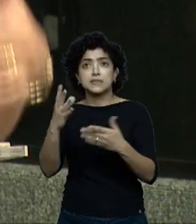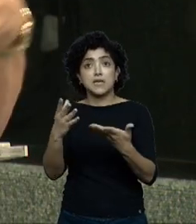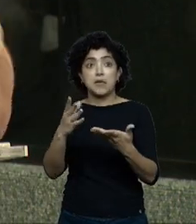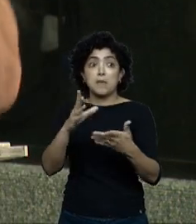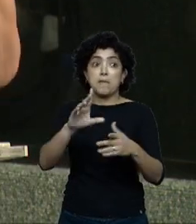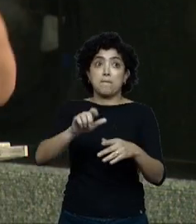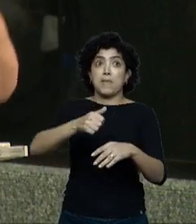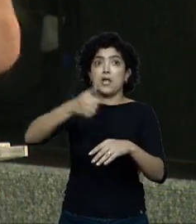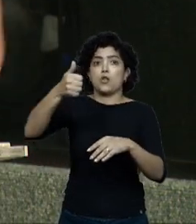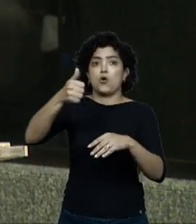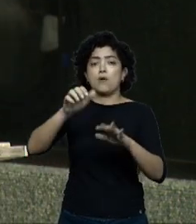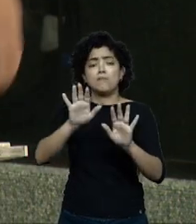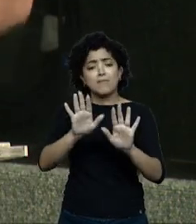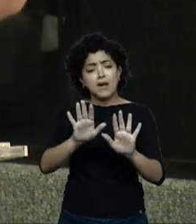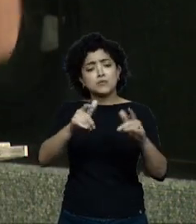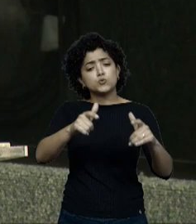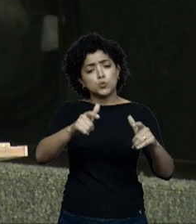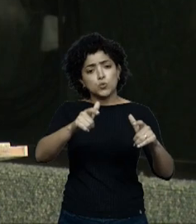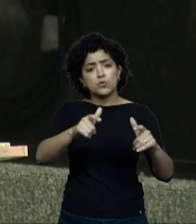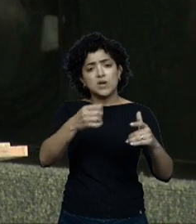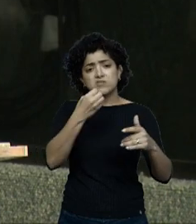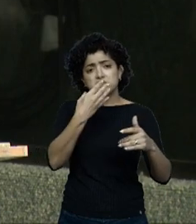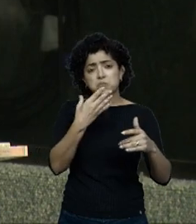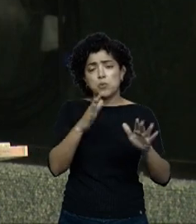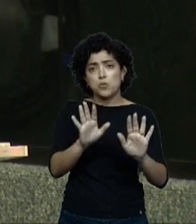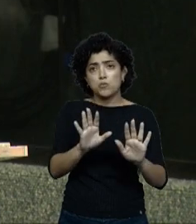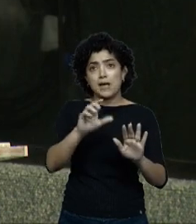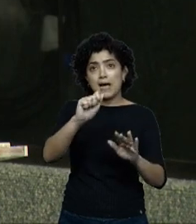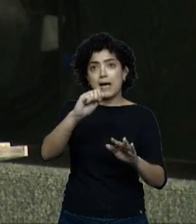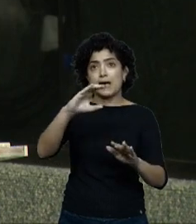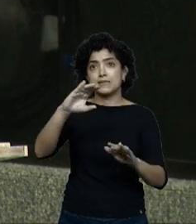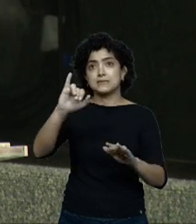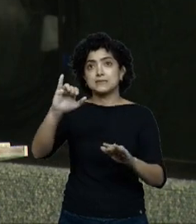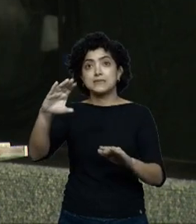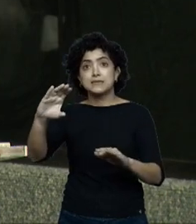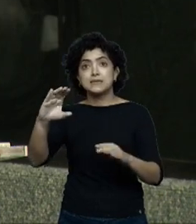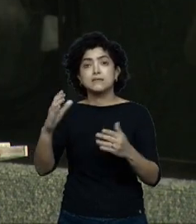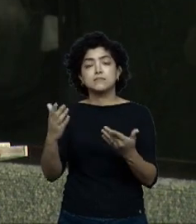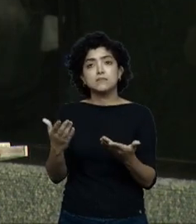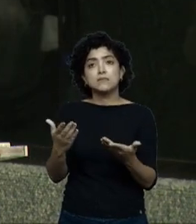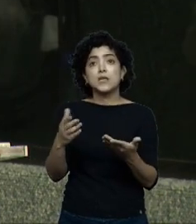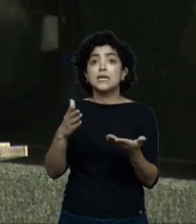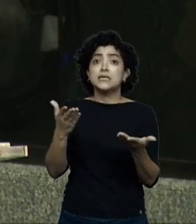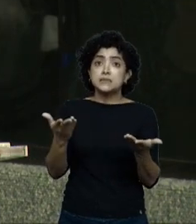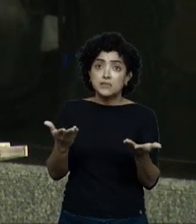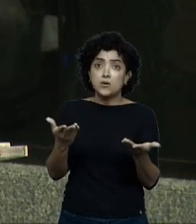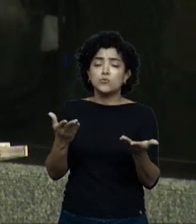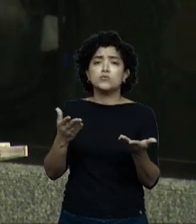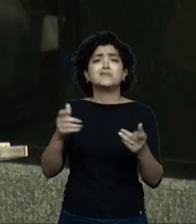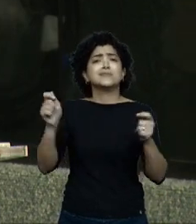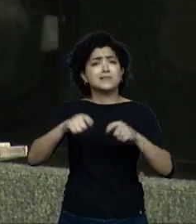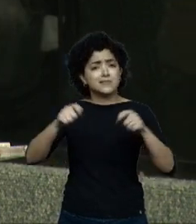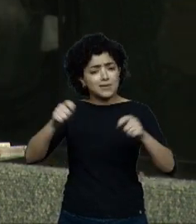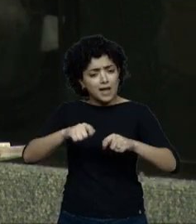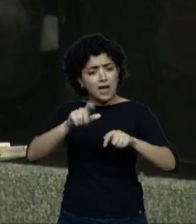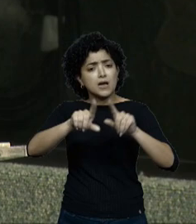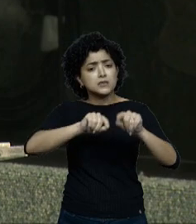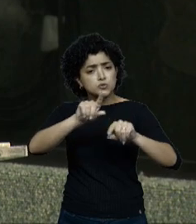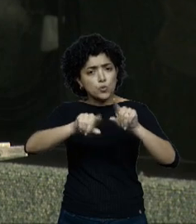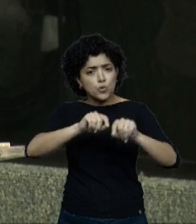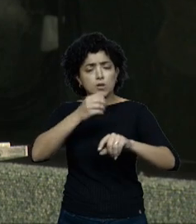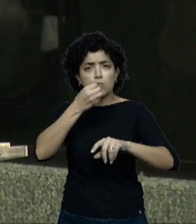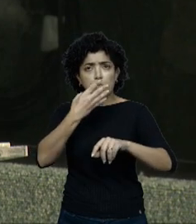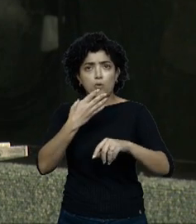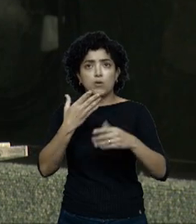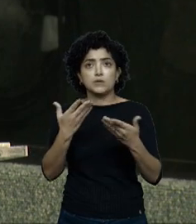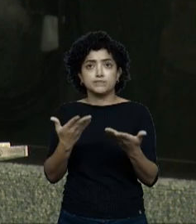mas pelo menos era um lugar de ir não que era na Sic não é verdade uma aqui então tem como fazer uma escolha boa assim